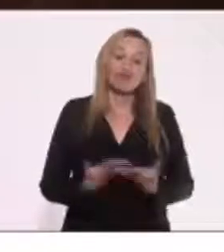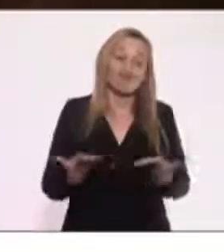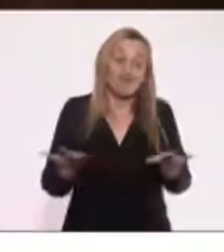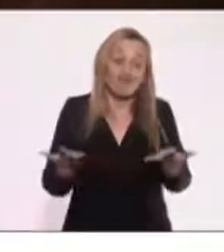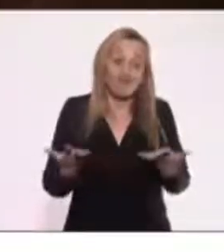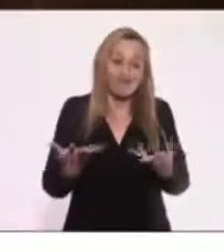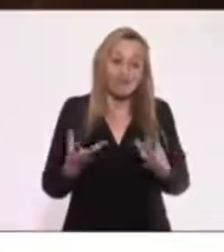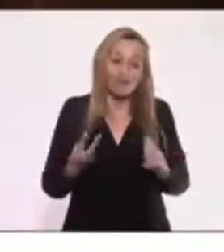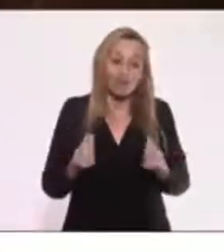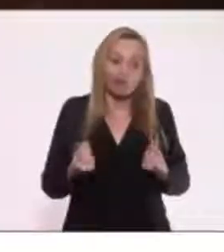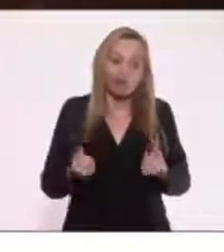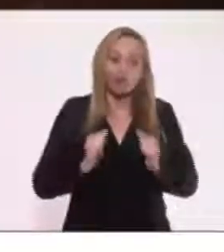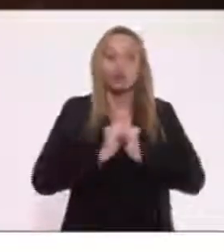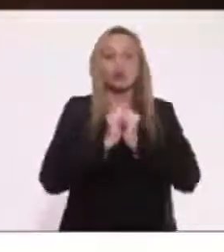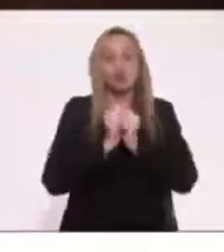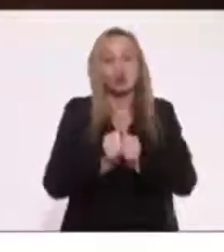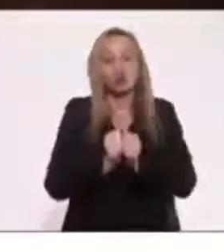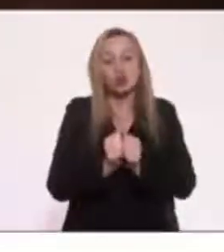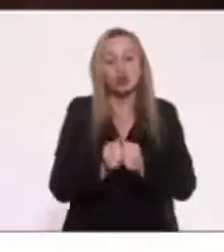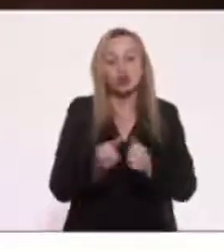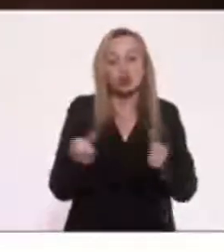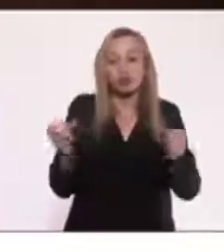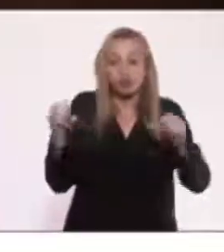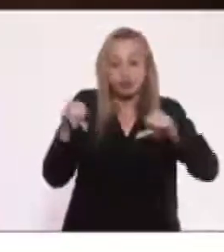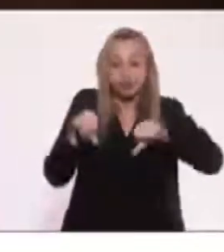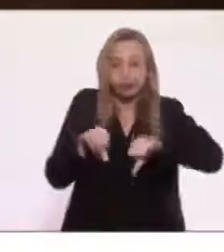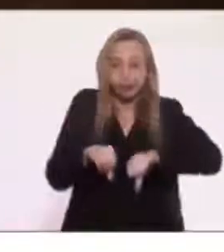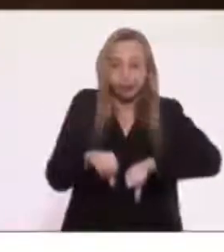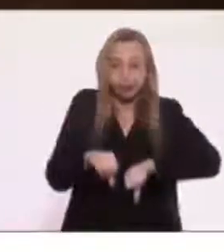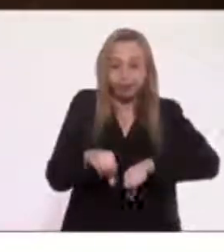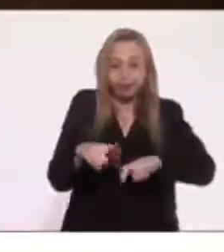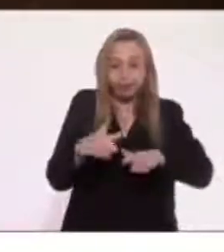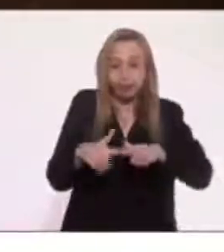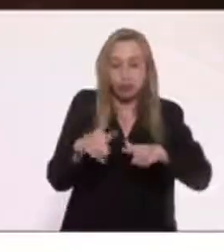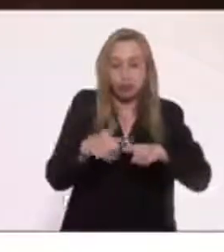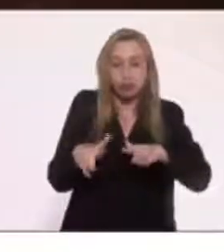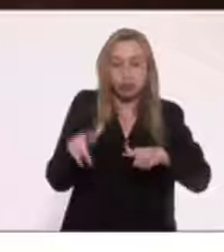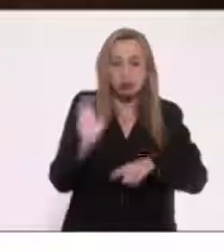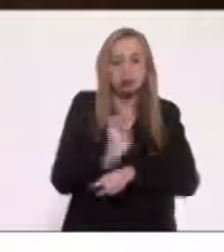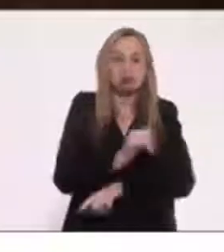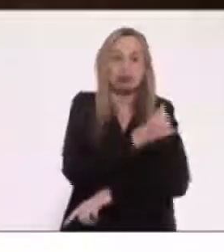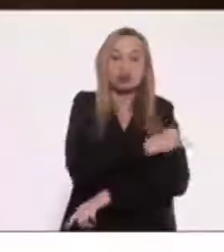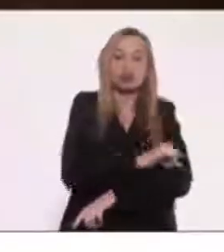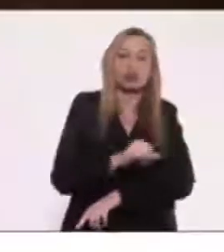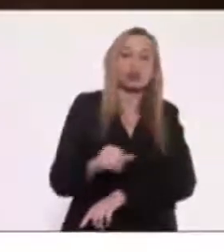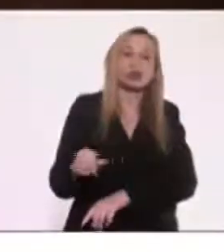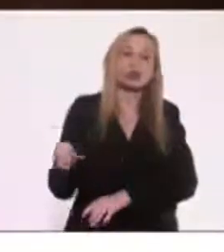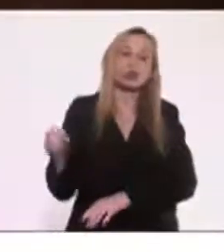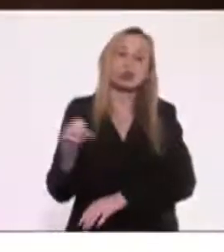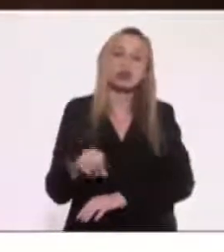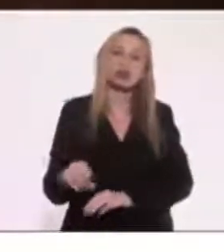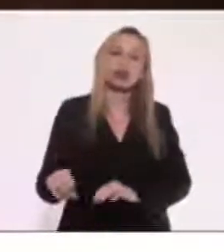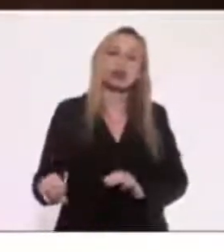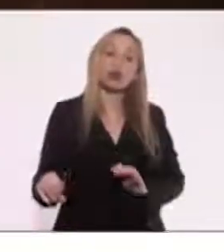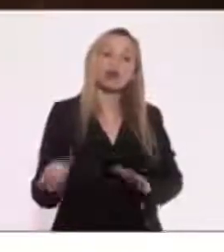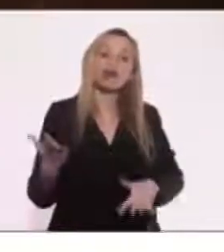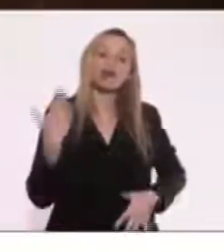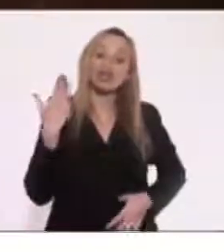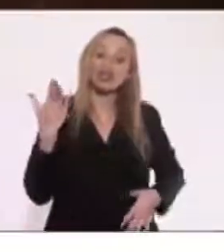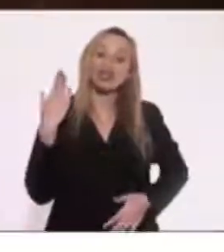talvez, junto com a falência do Rio de Janeiro, o maior mal desse Estado, que é a criminalidade. E aí o